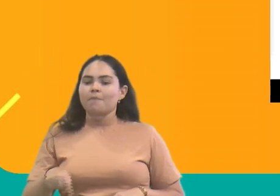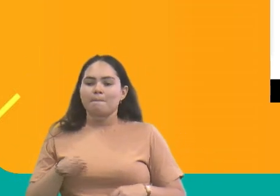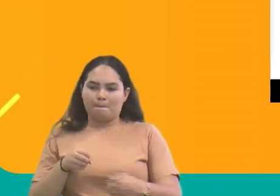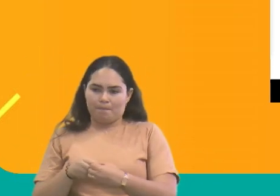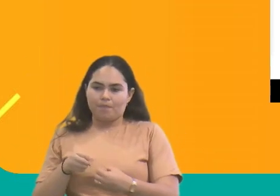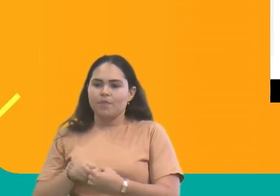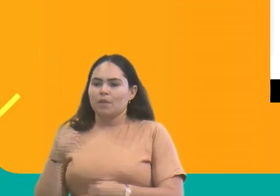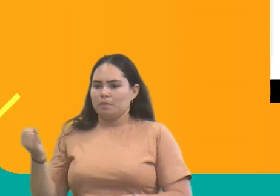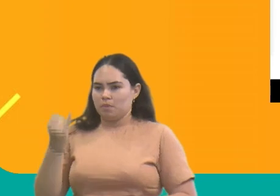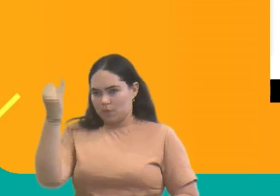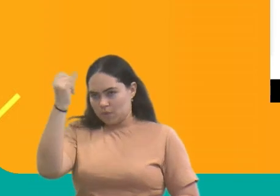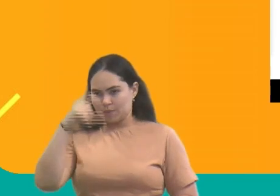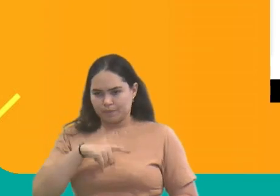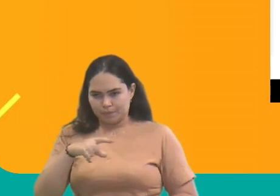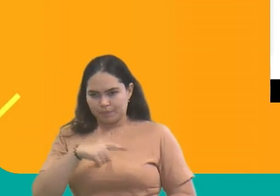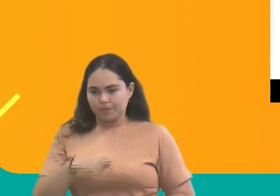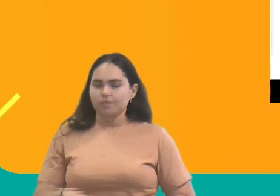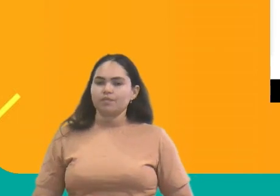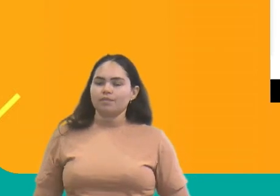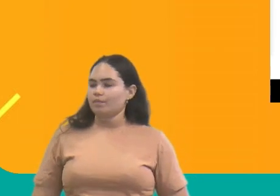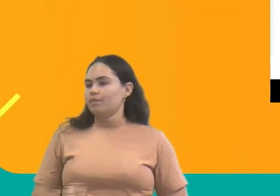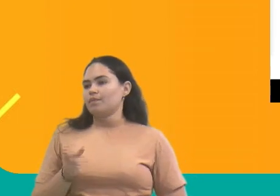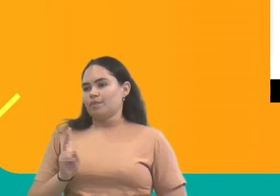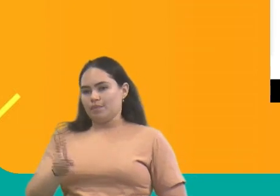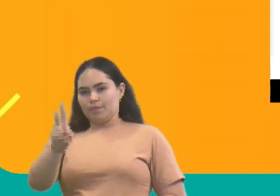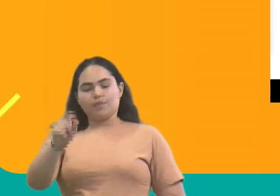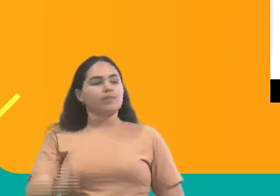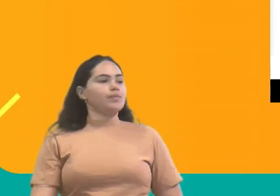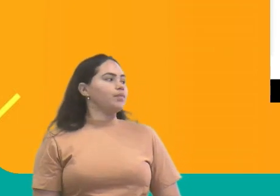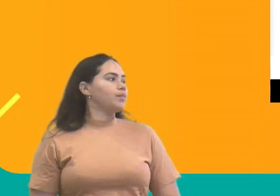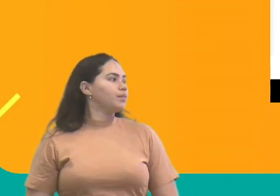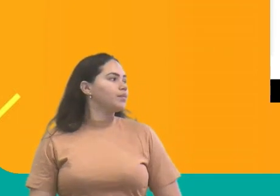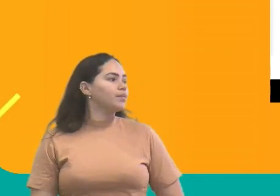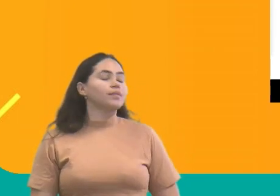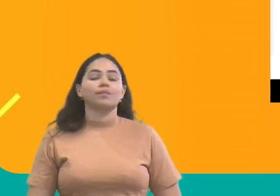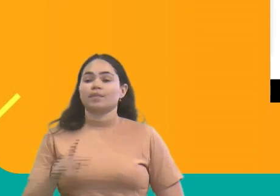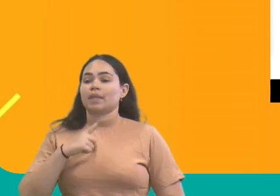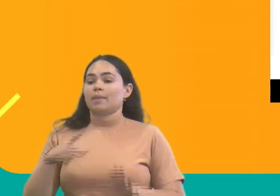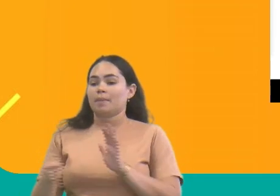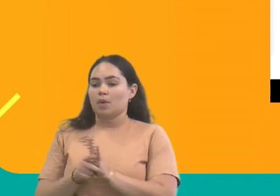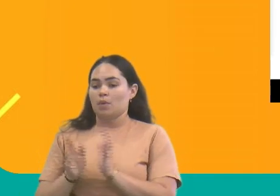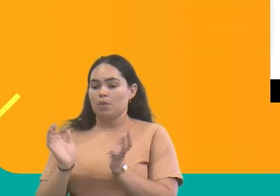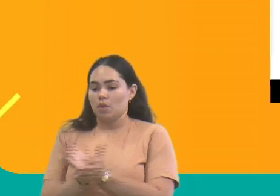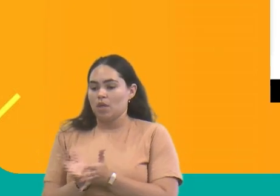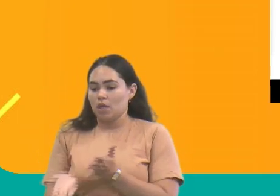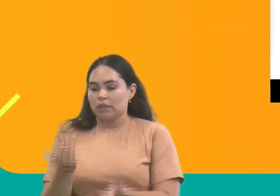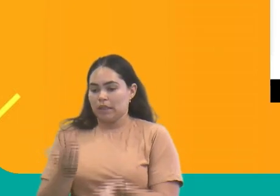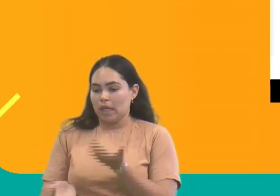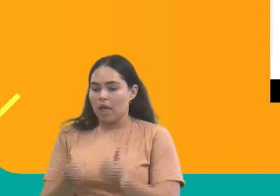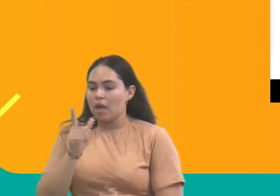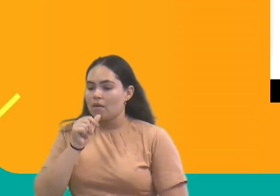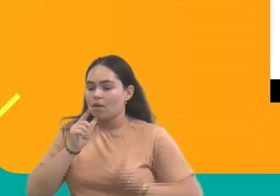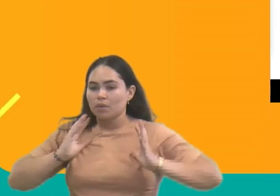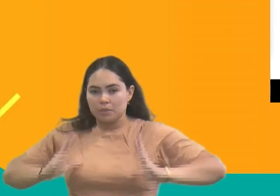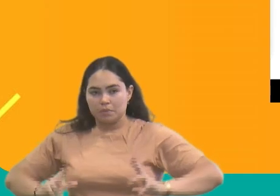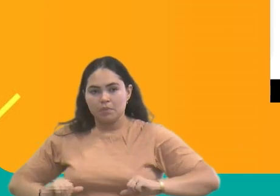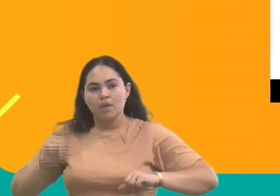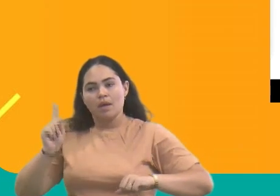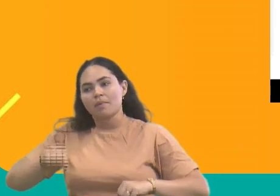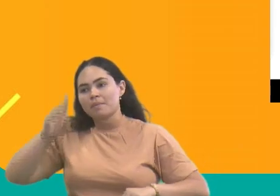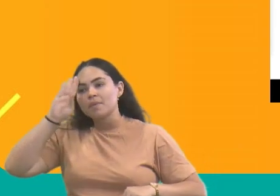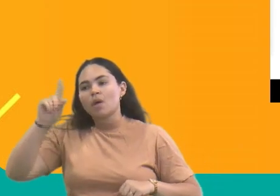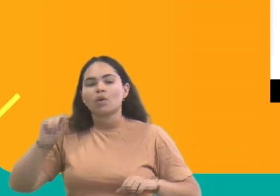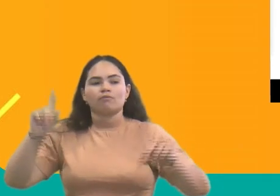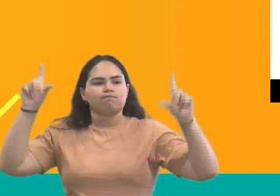do que é feito no dela, certo? Bora nós. A estação de tratamento de água, também conhecida como ETA, visa reduzir